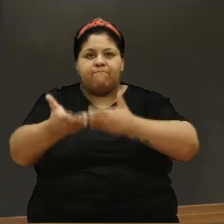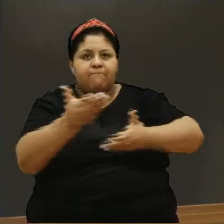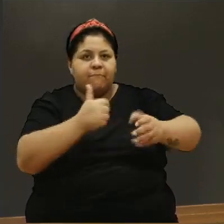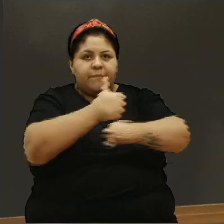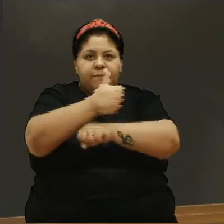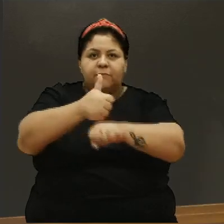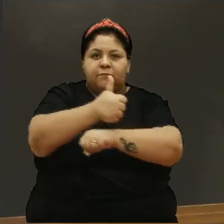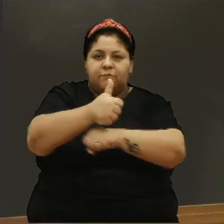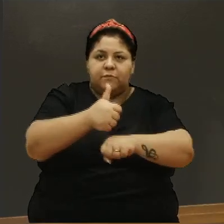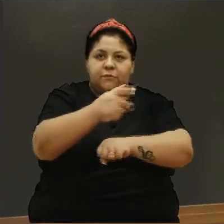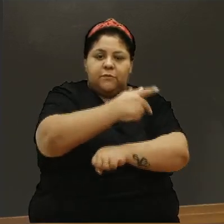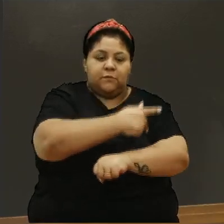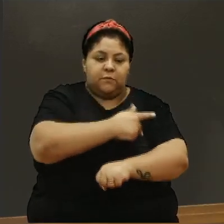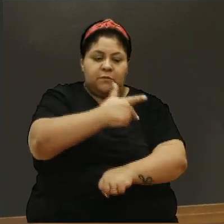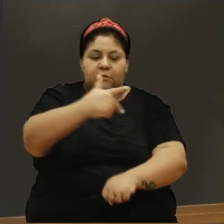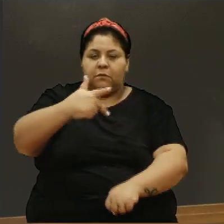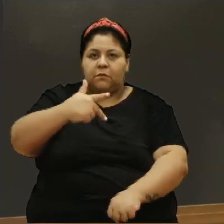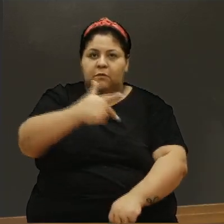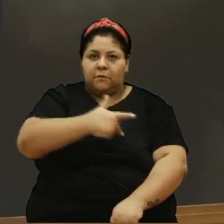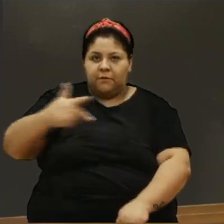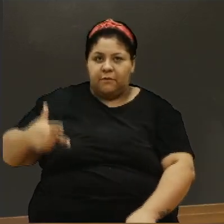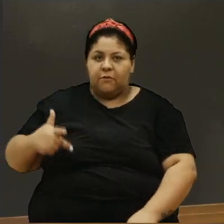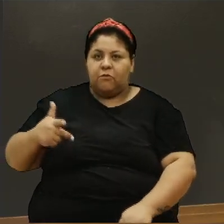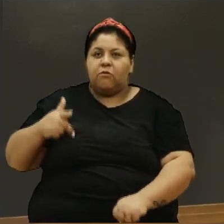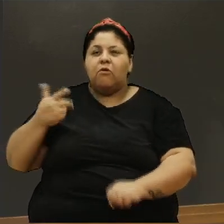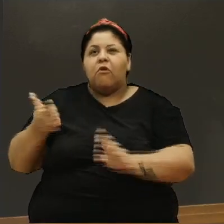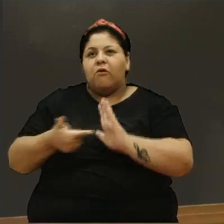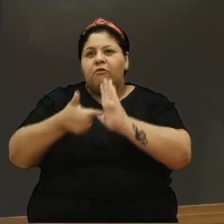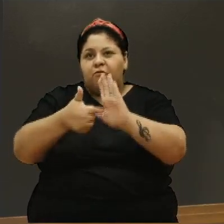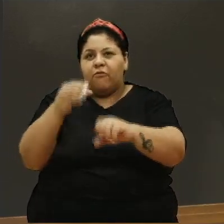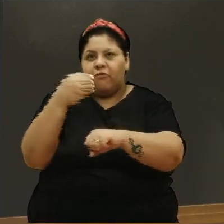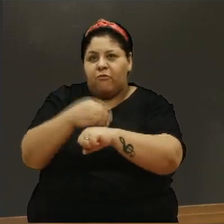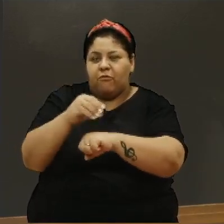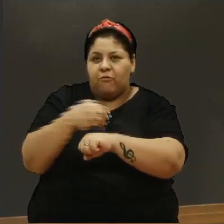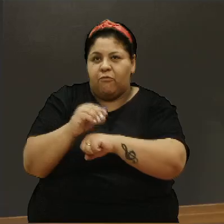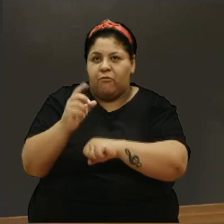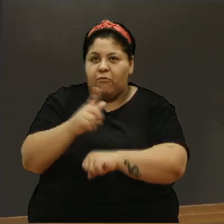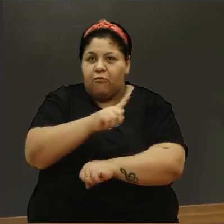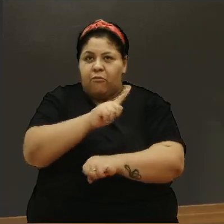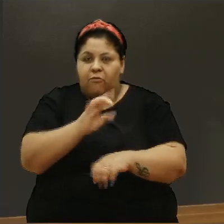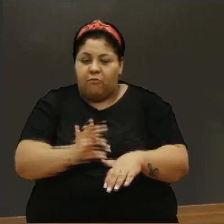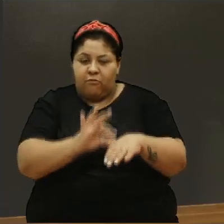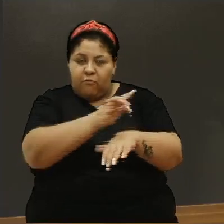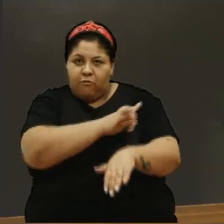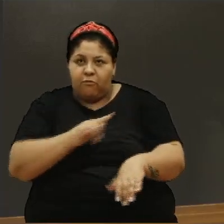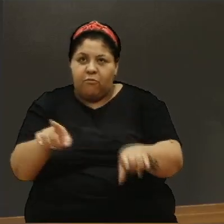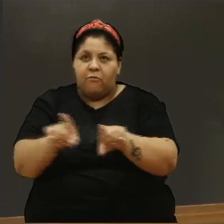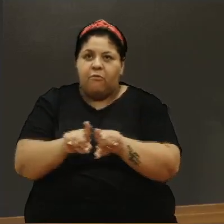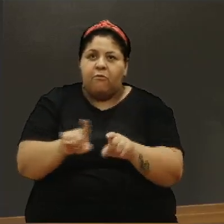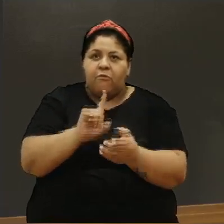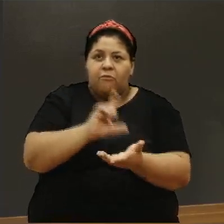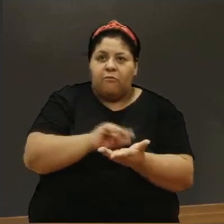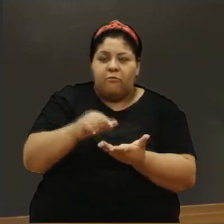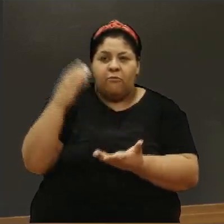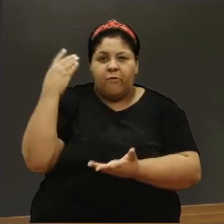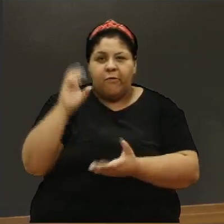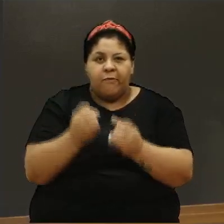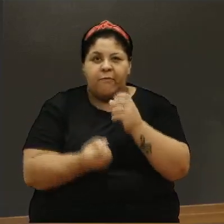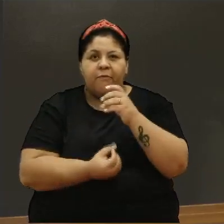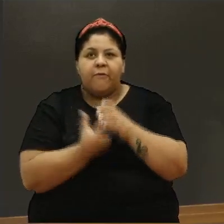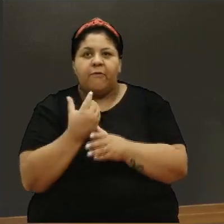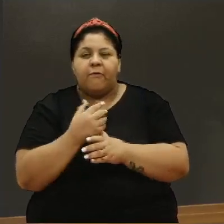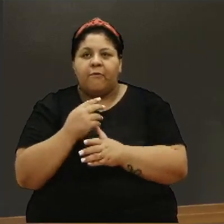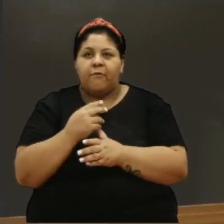profissionais e pacientes. Vou entregar a indicação posteriormente ao protocolo a Vossa Excelência, o líder do governo, e também entregarei esse artigo científico que foi produzido